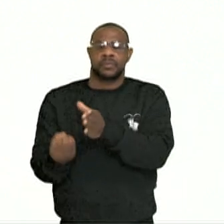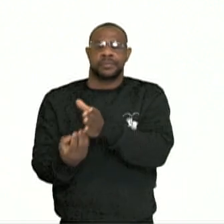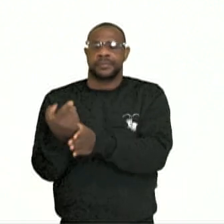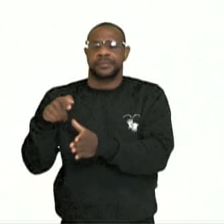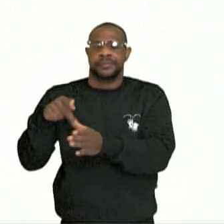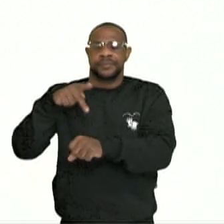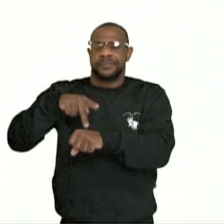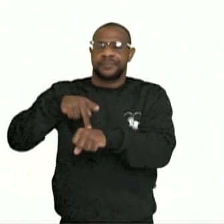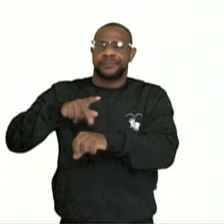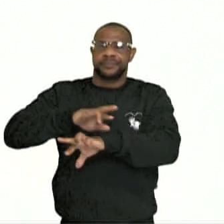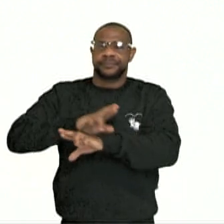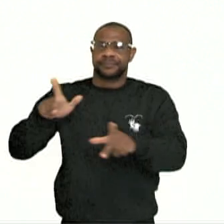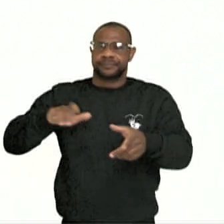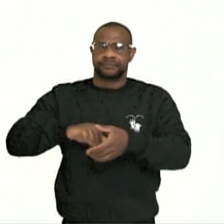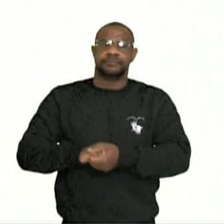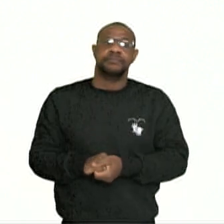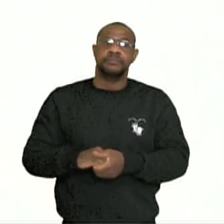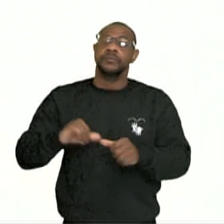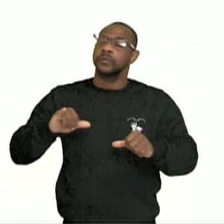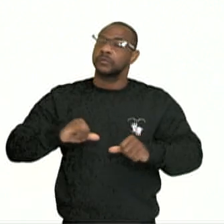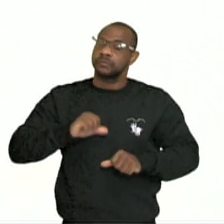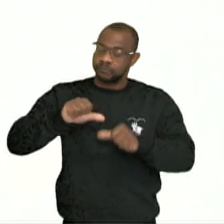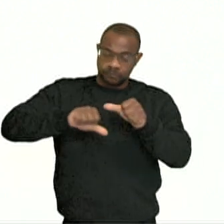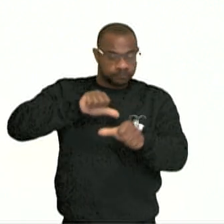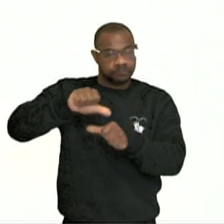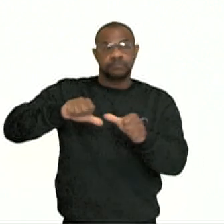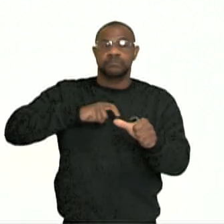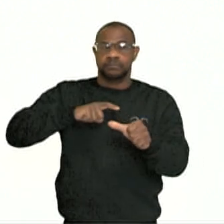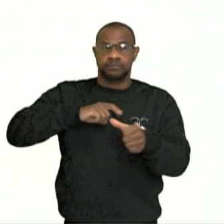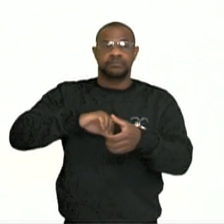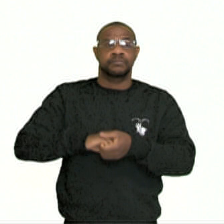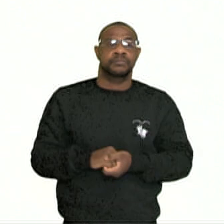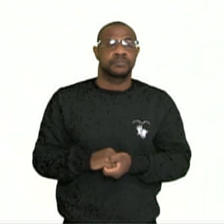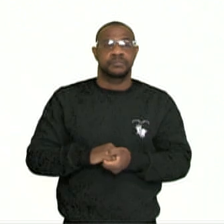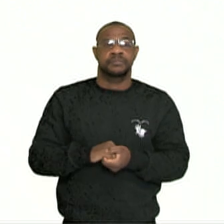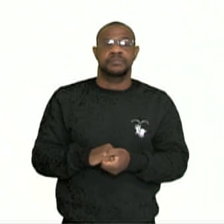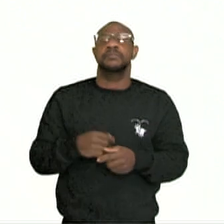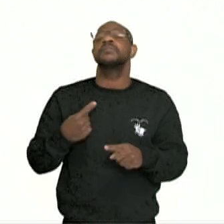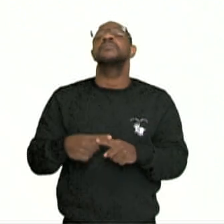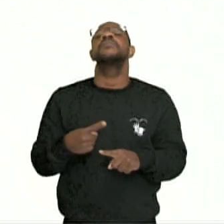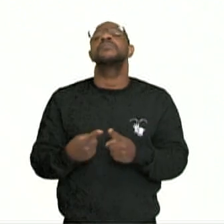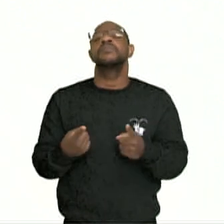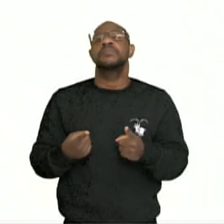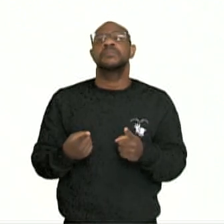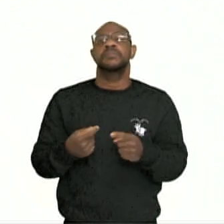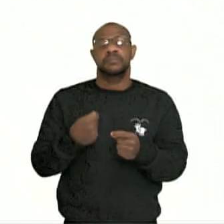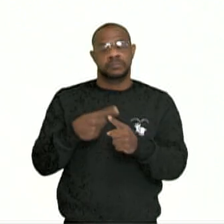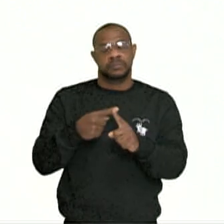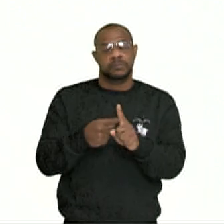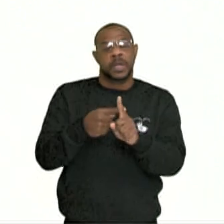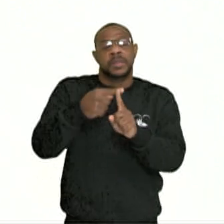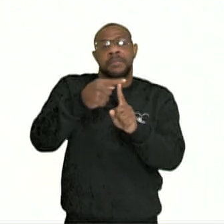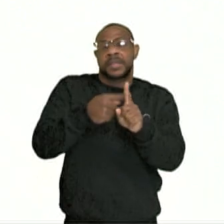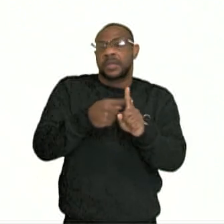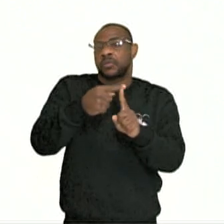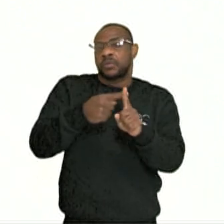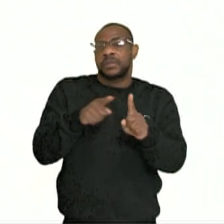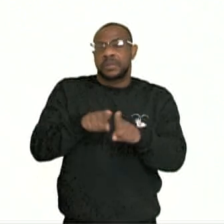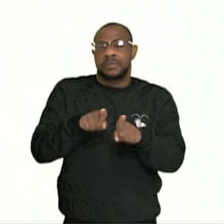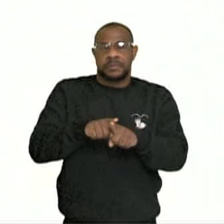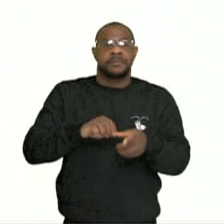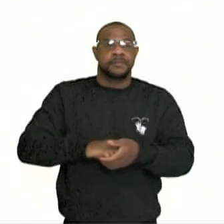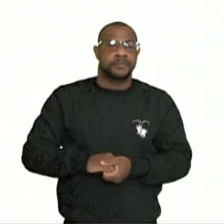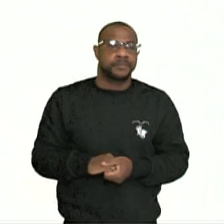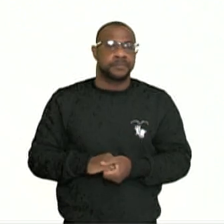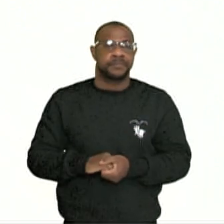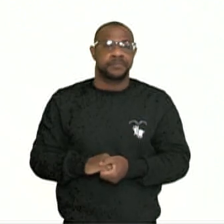ou sedimentar sofreu transformações graças a temperaturas elevadas e grande pressão.